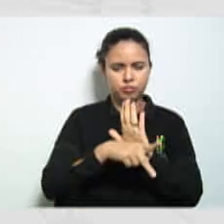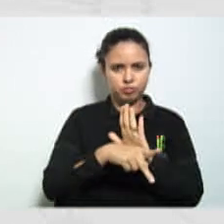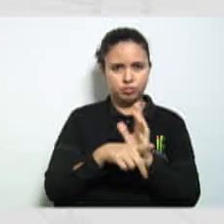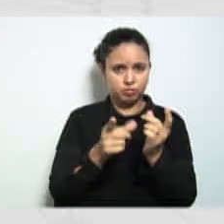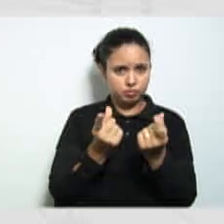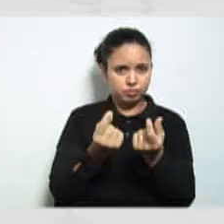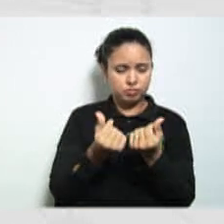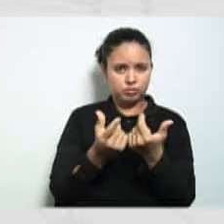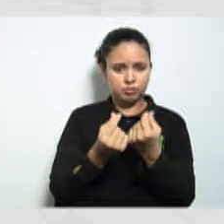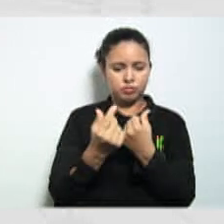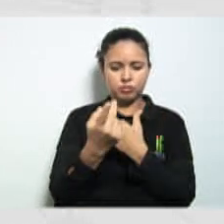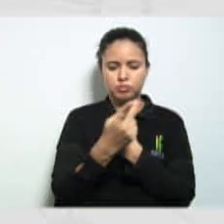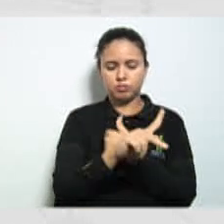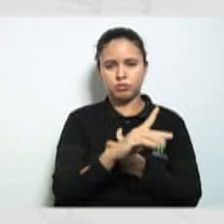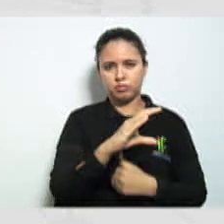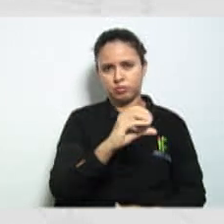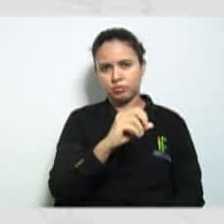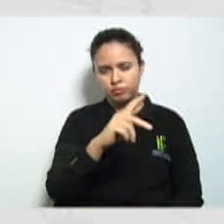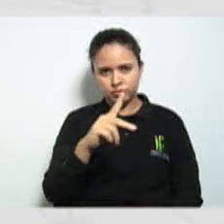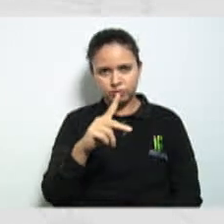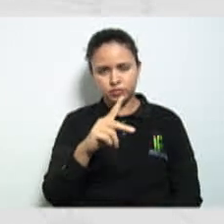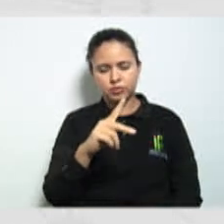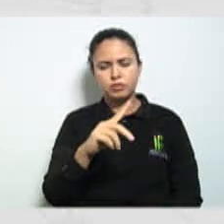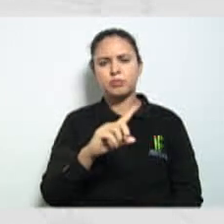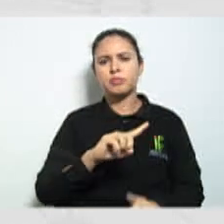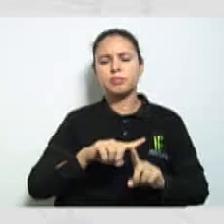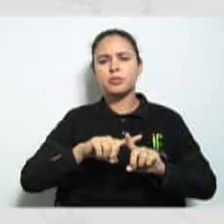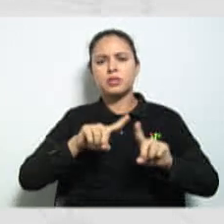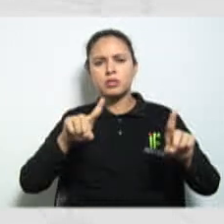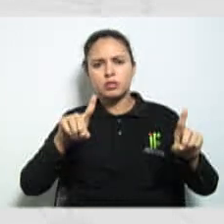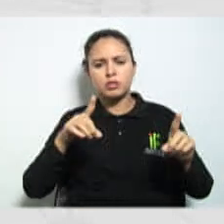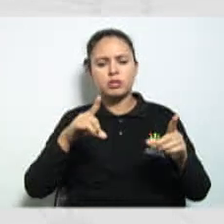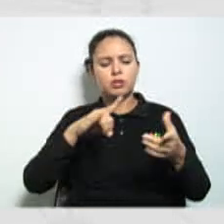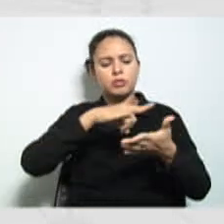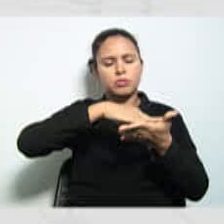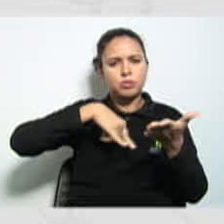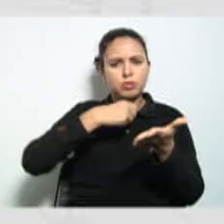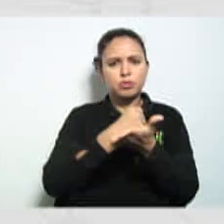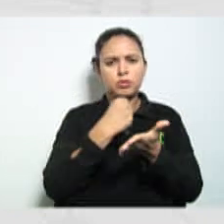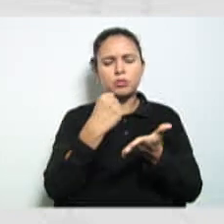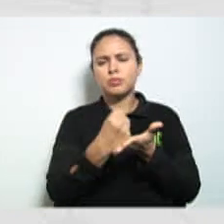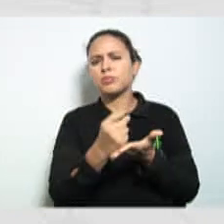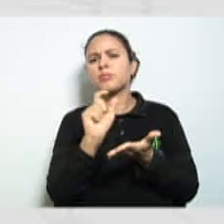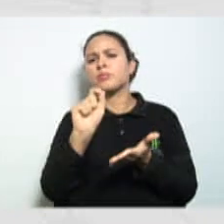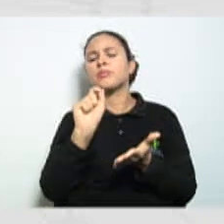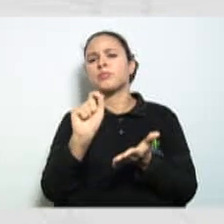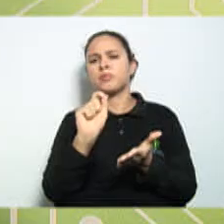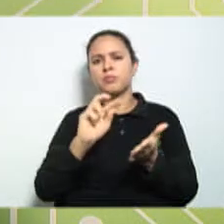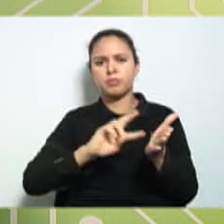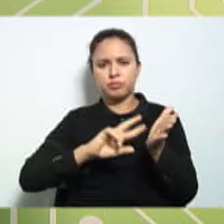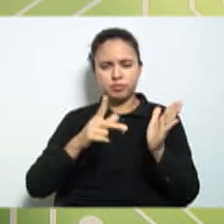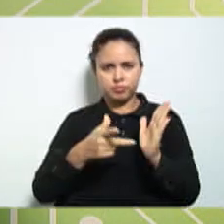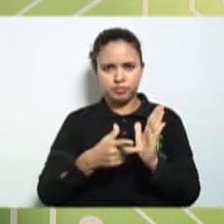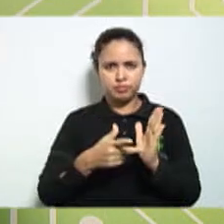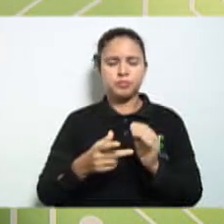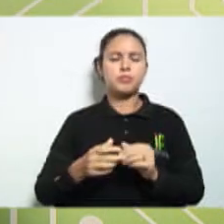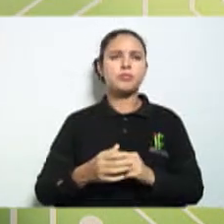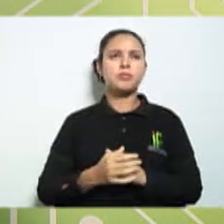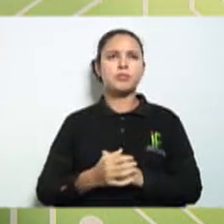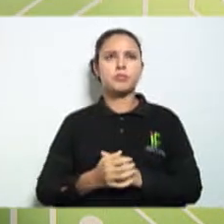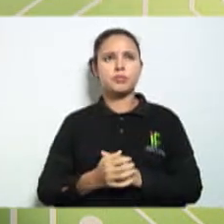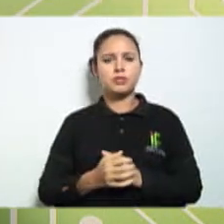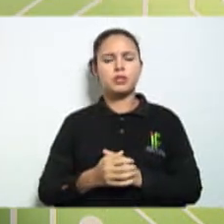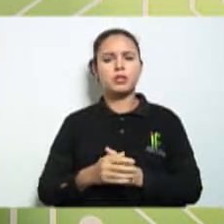Correto. Que documento idôneo, hábil e idôneo é isso? Vem aqui comigo, alunos. Vamos aqui.